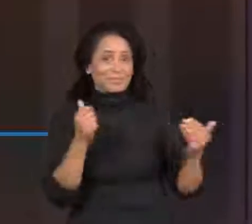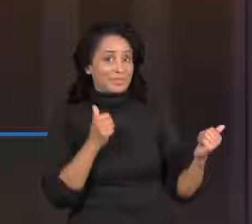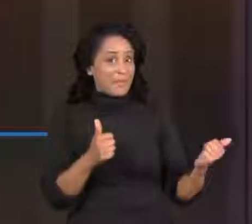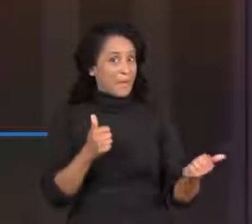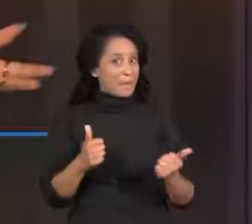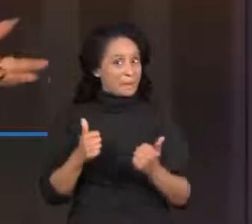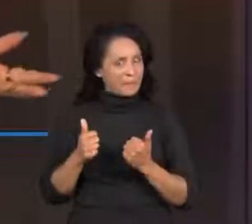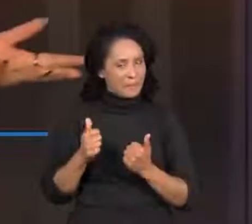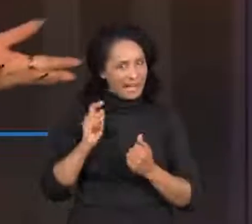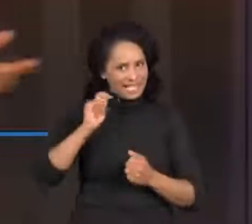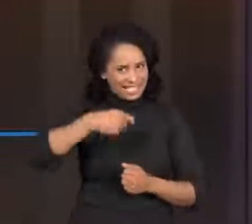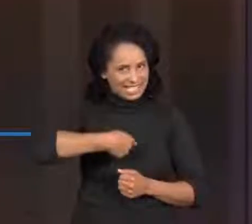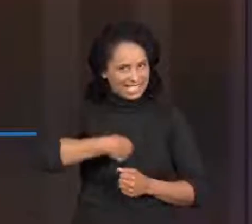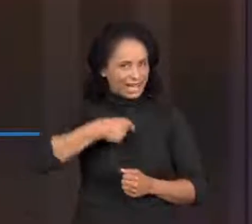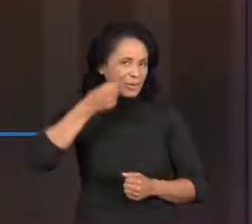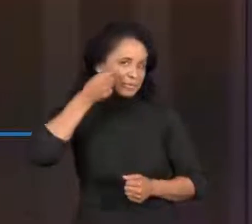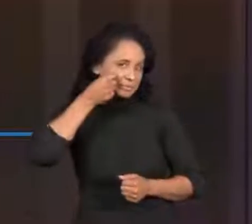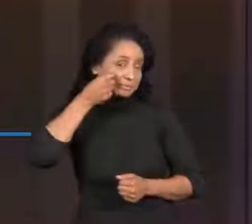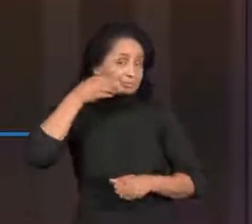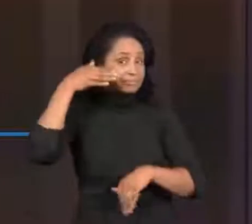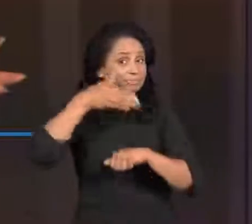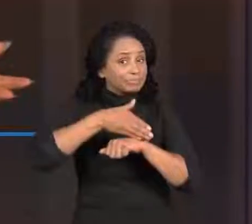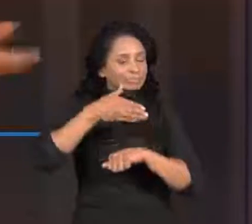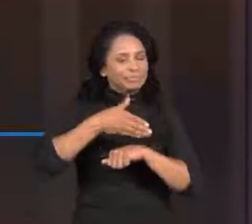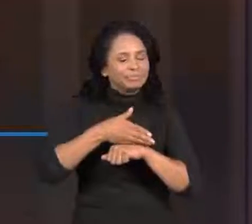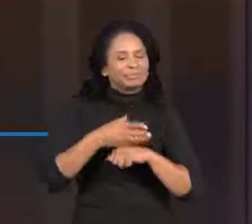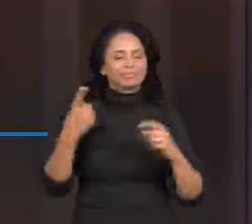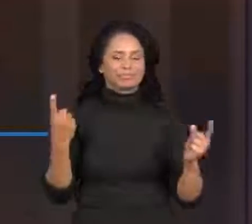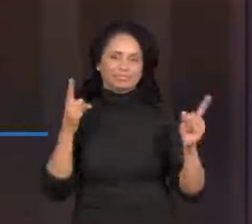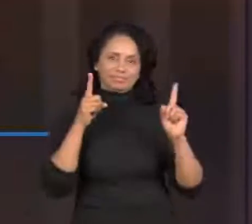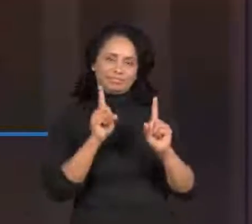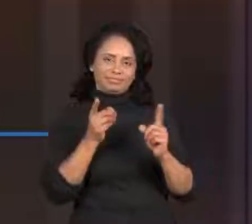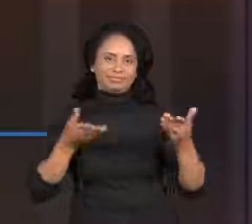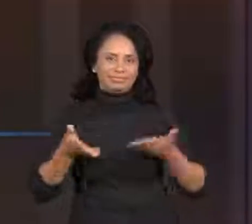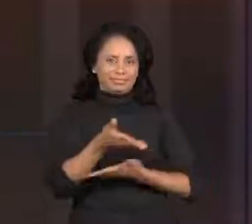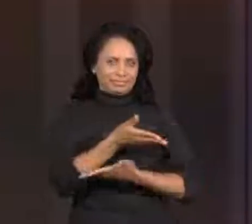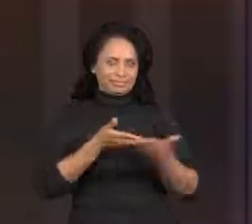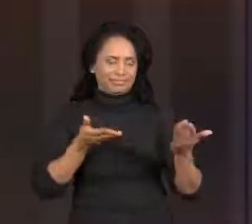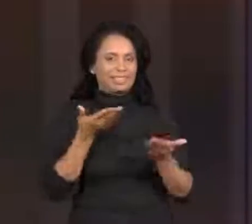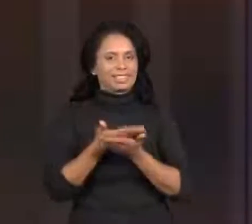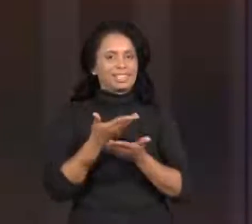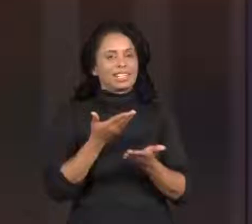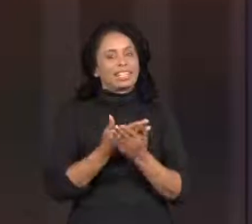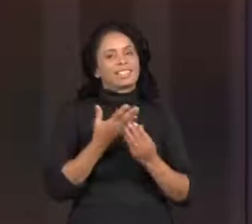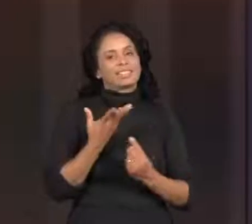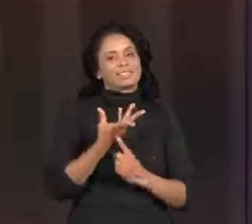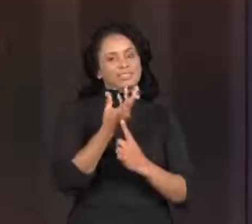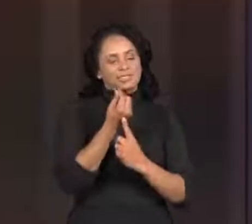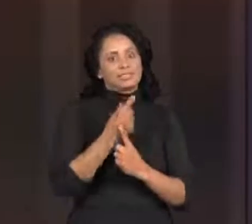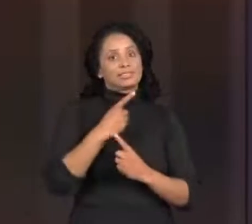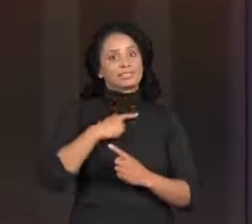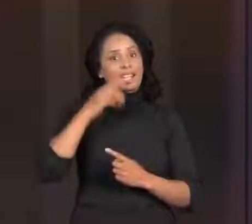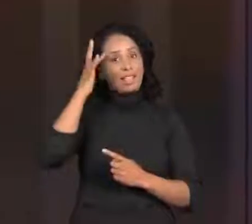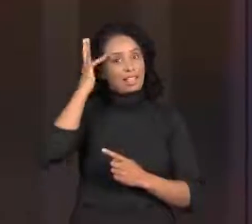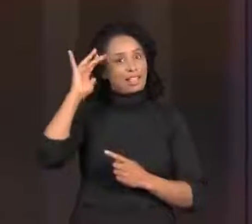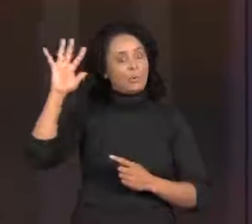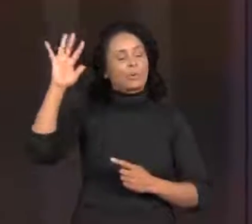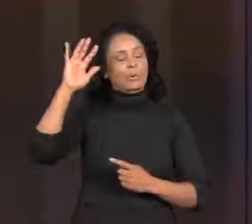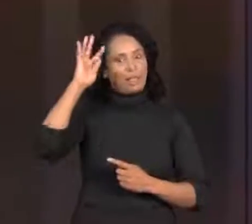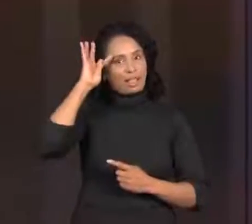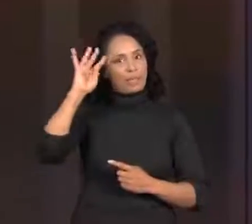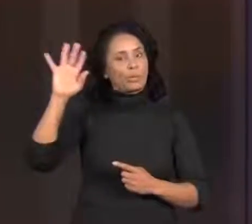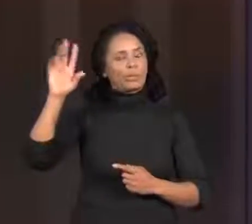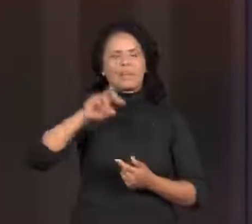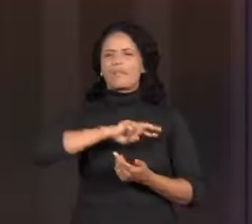vocês? Eu sou a professora Aline Gax, estou aqui participando como moderadora dessas aulas de arte. Tem bastante teoria, mas aí, professores, a gente